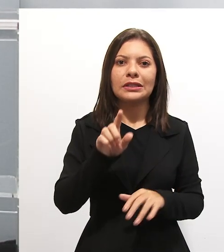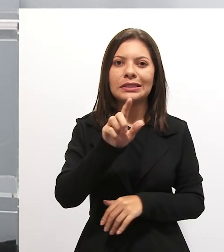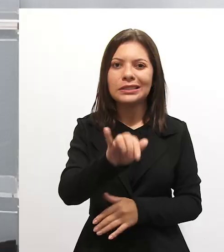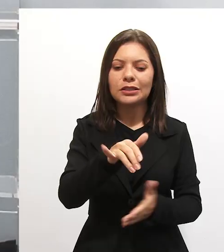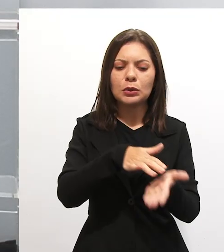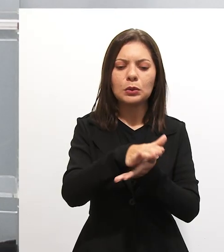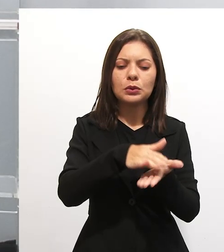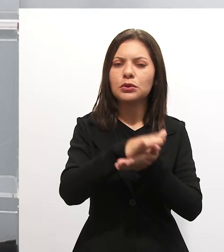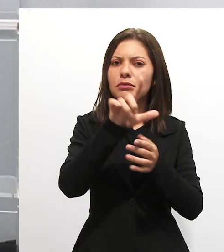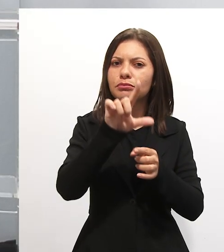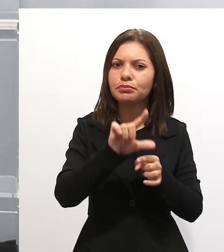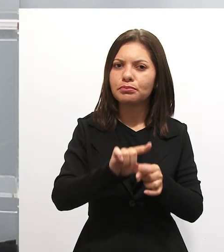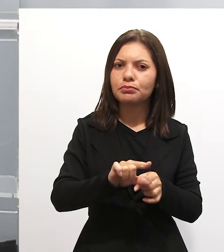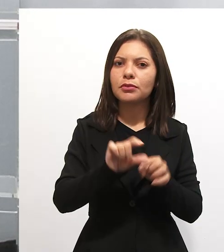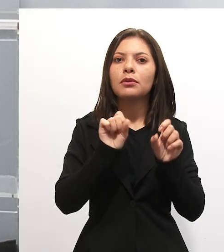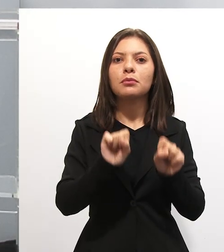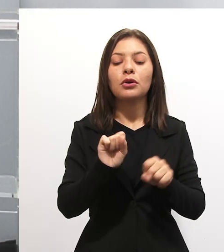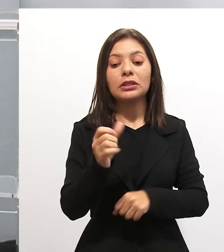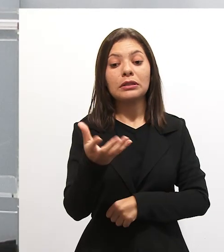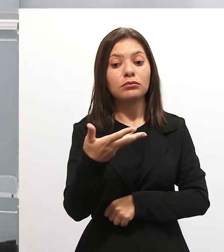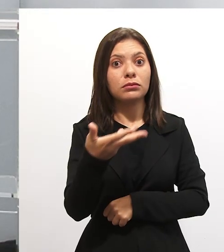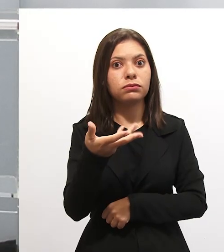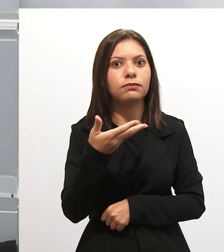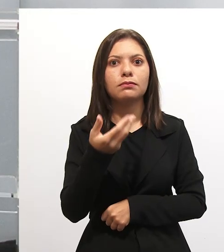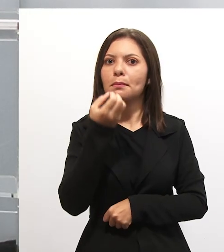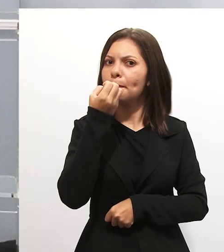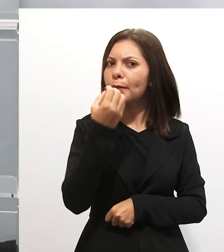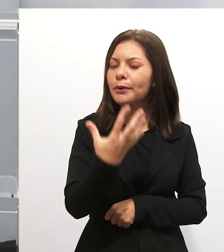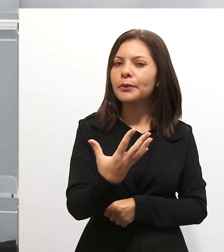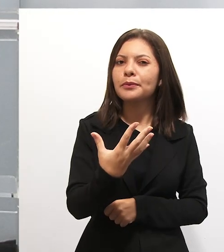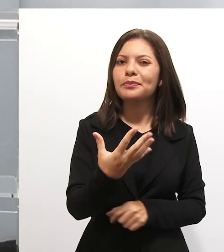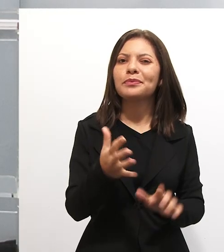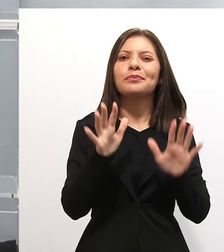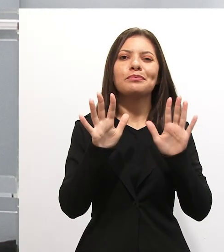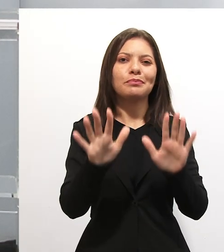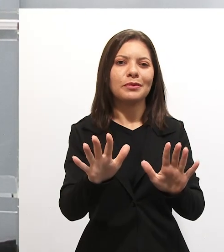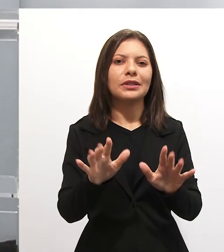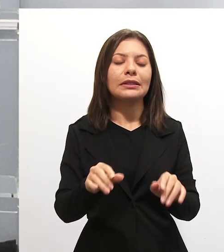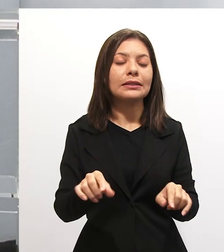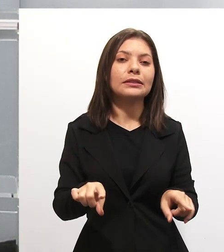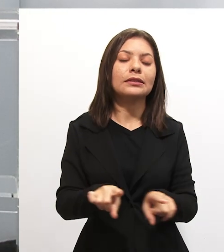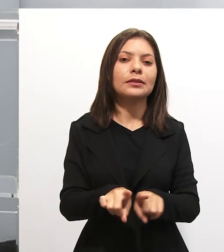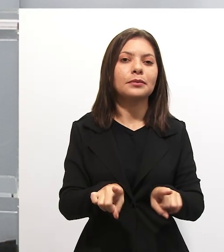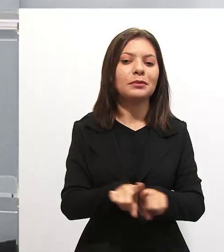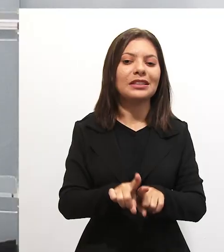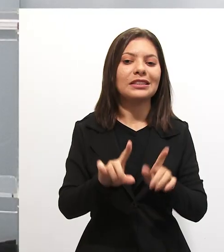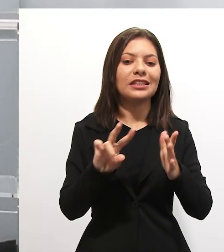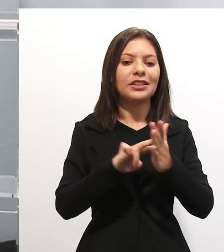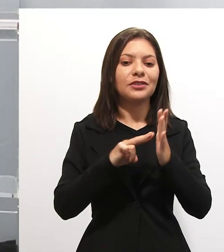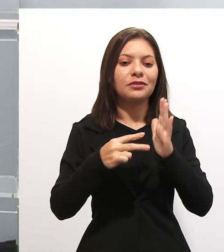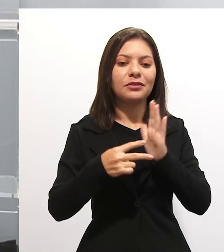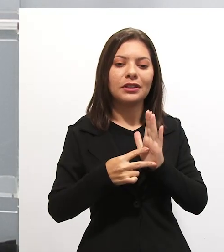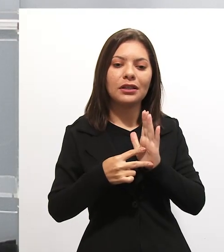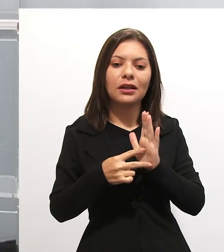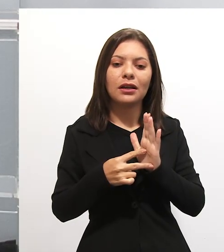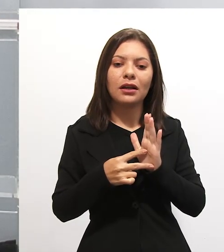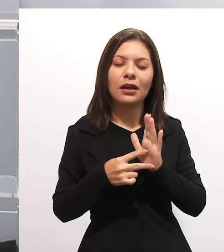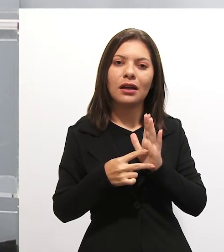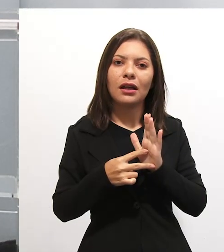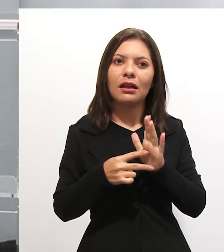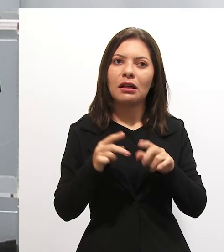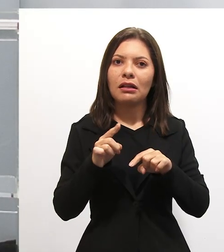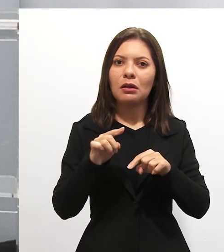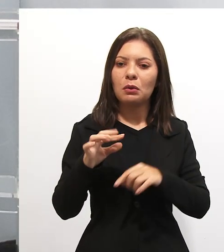indicar eficiência, mas também uso de material de qualidade inferior.